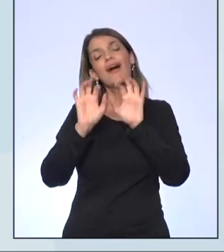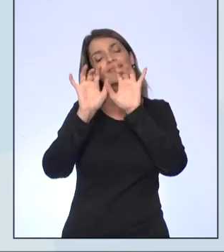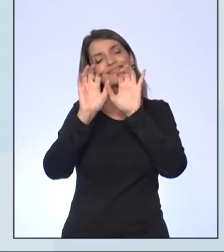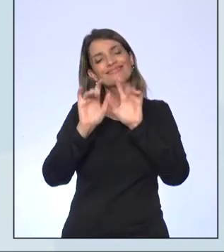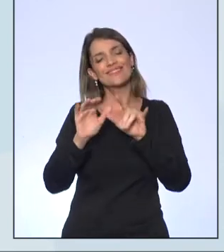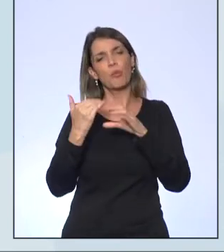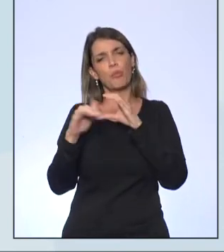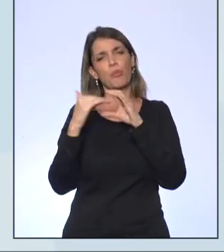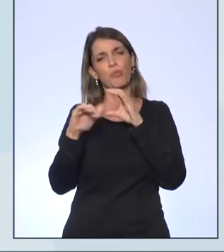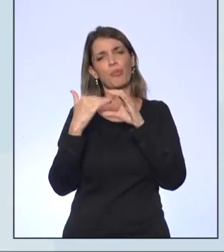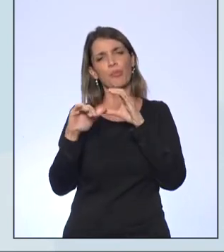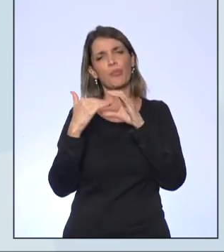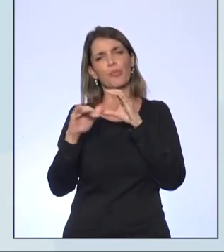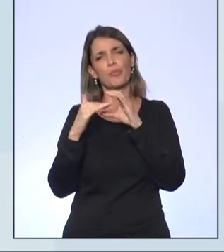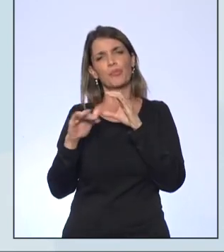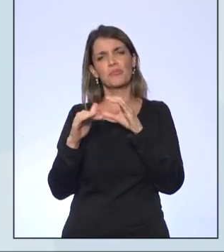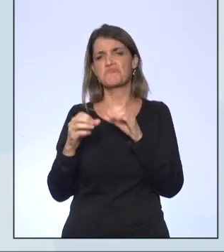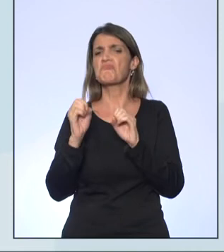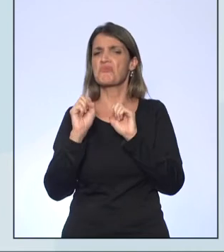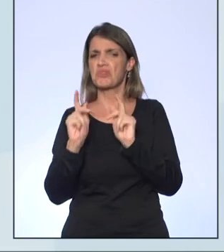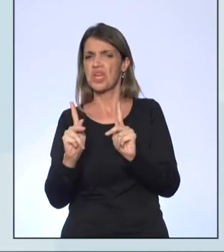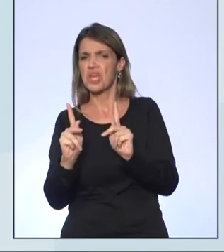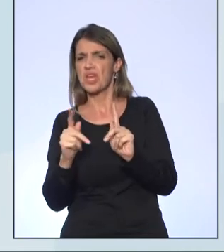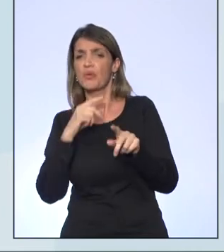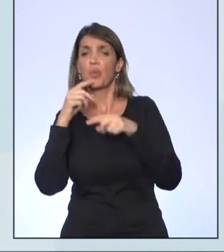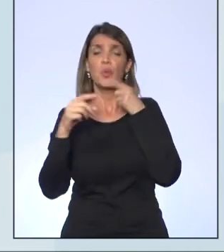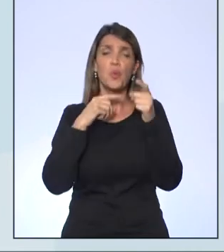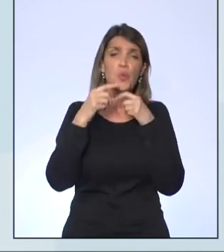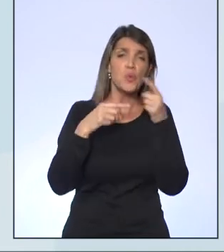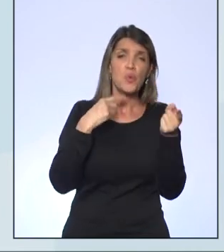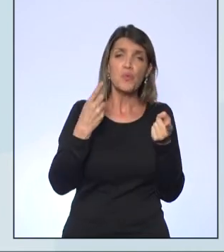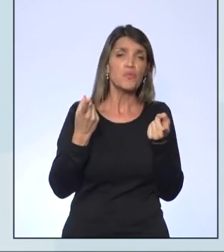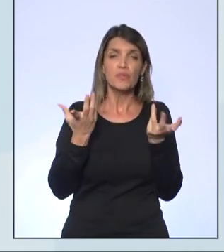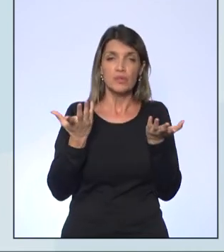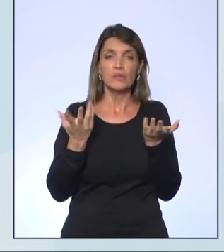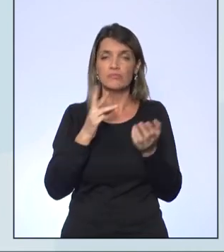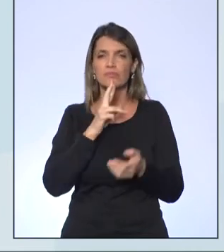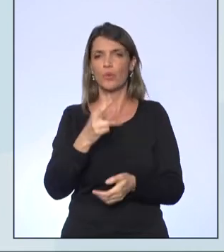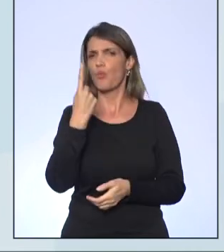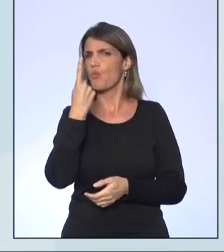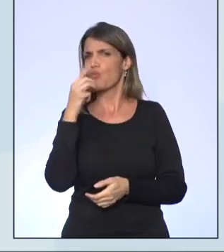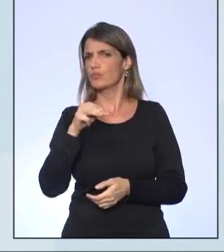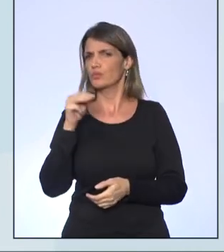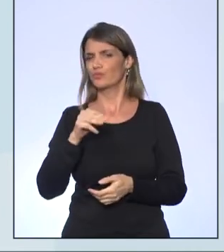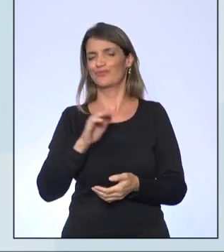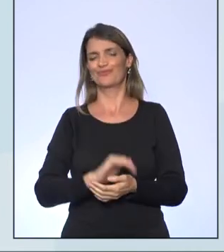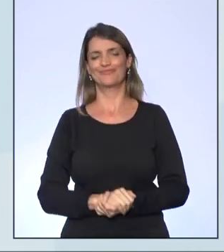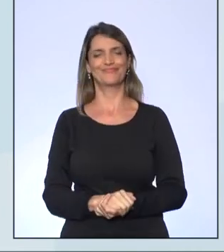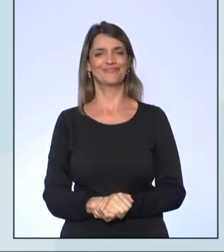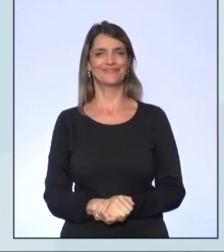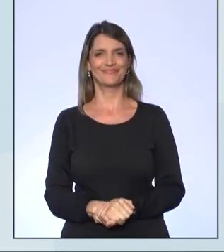rolou tudo bem ou se deu alguma novidade e se ficou alguma dúvida. 1 minutinho para isso.